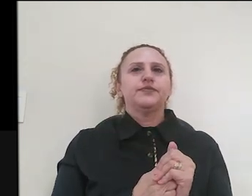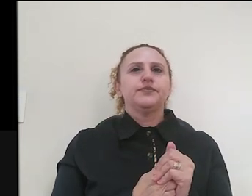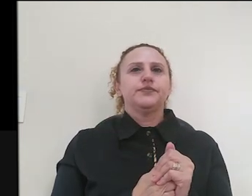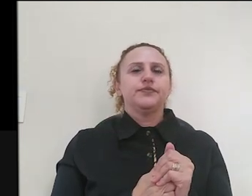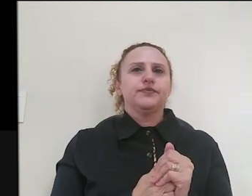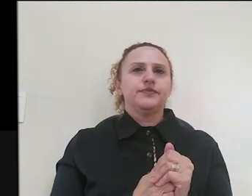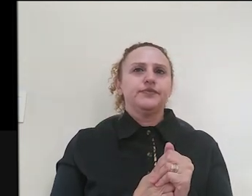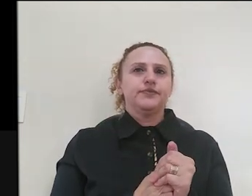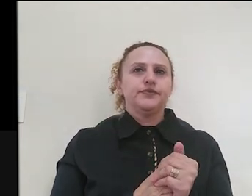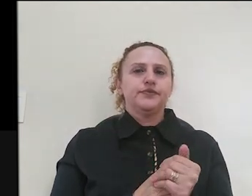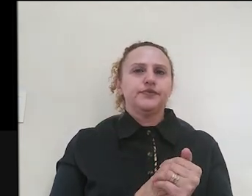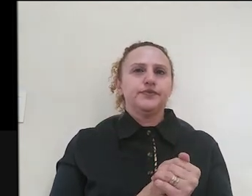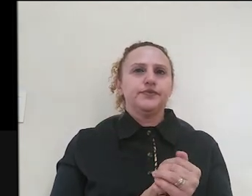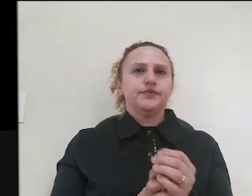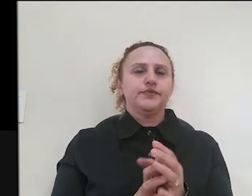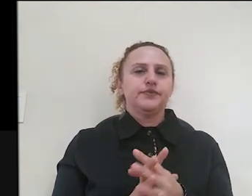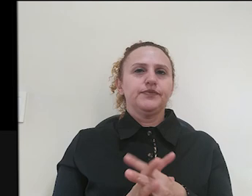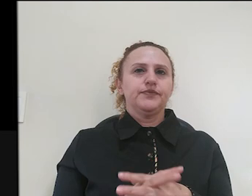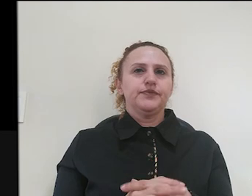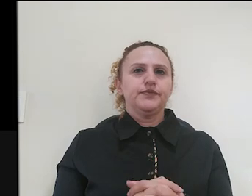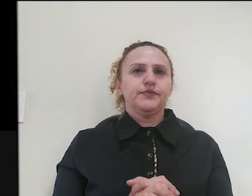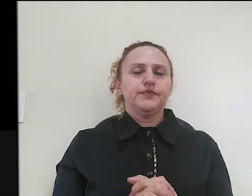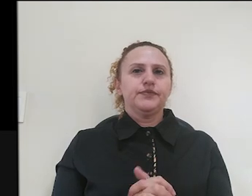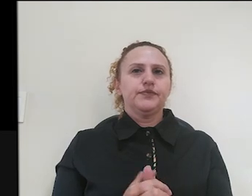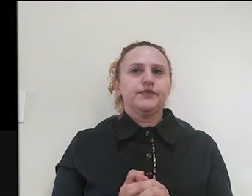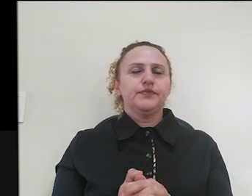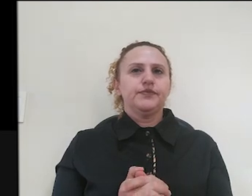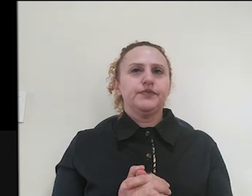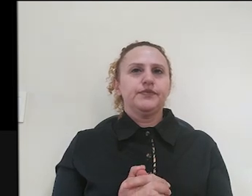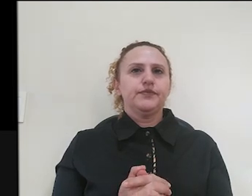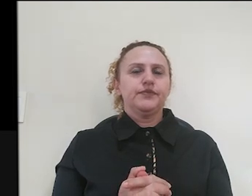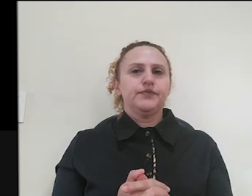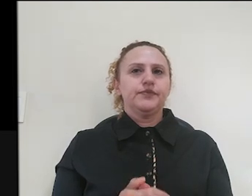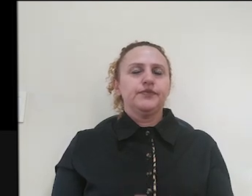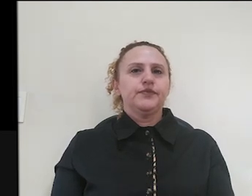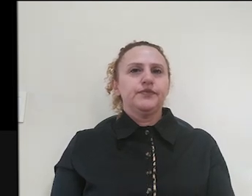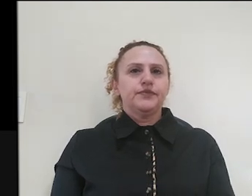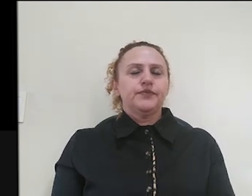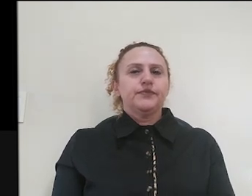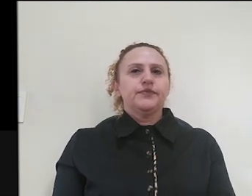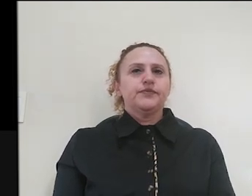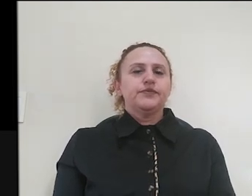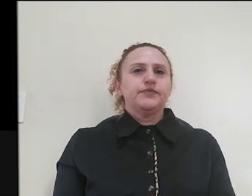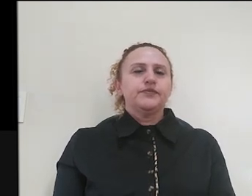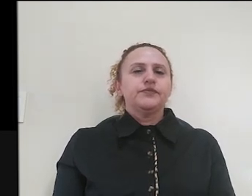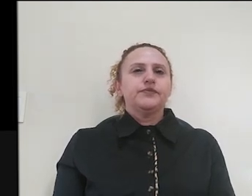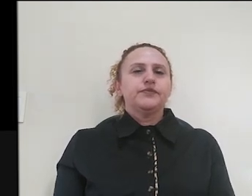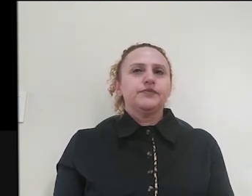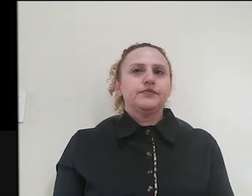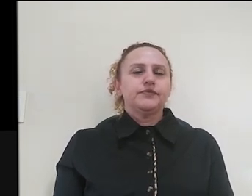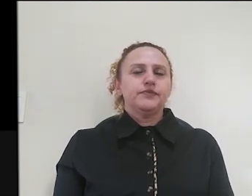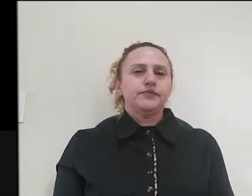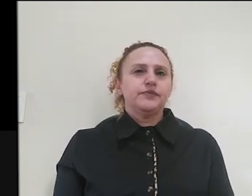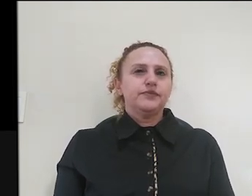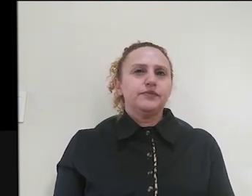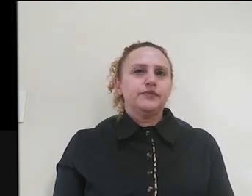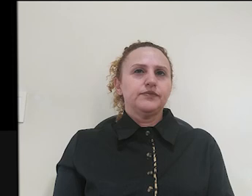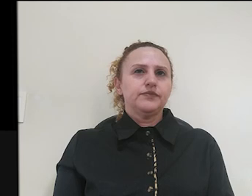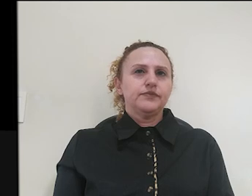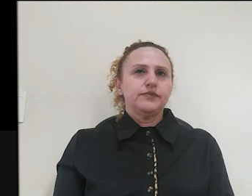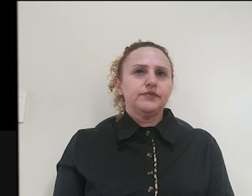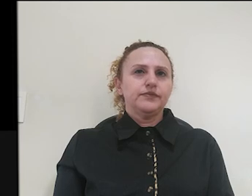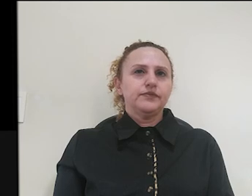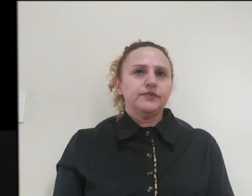predomínio da figura alegórica. Bases teóricas e filosóficas para o modernismo ou para esses modernismos seriam a teoria